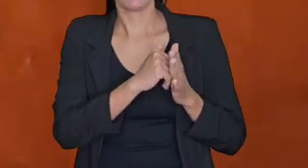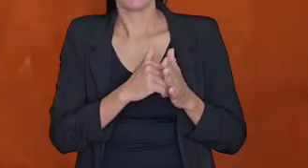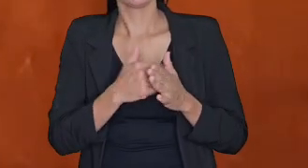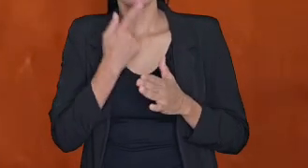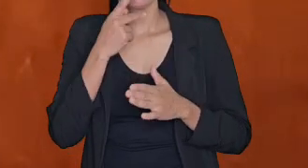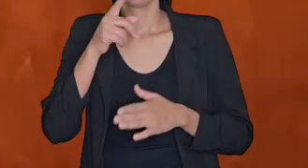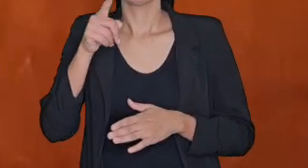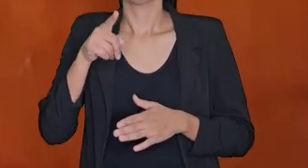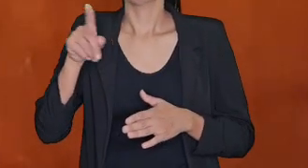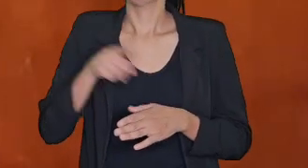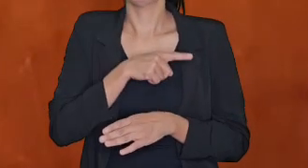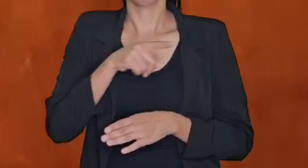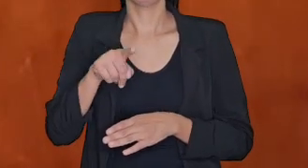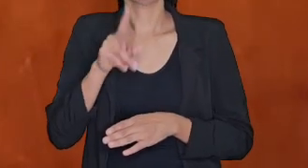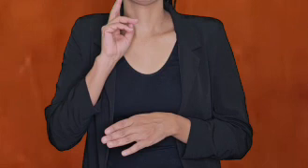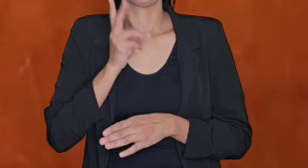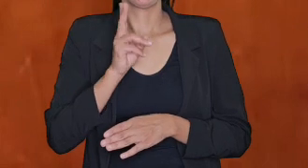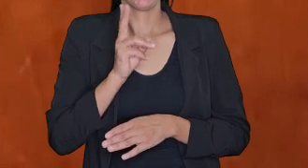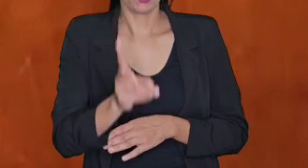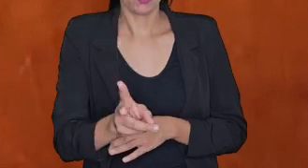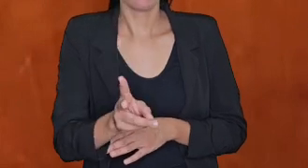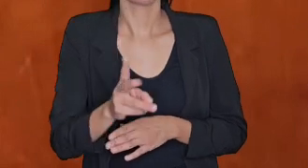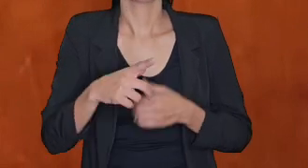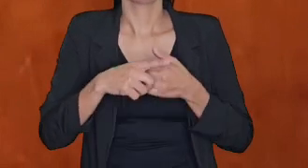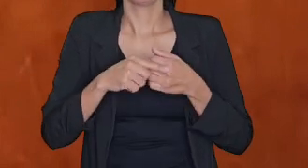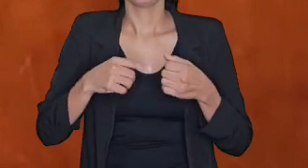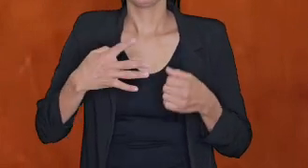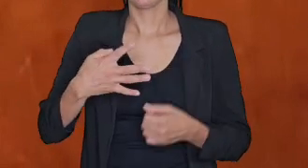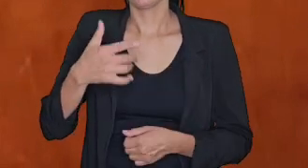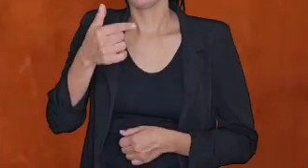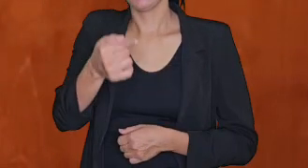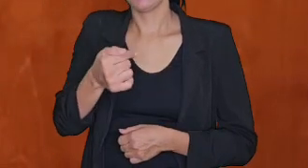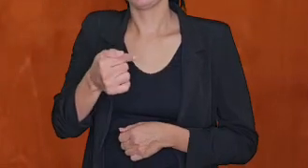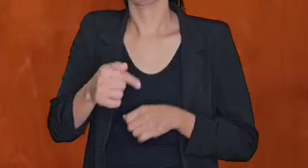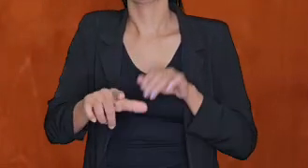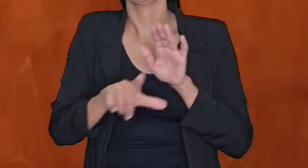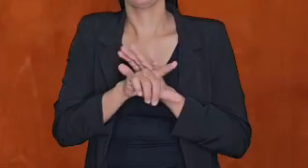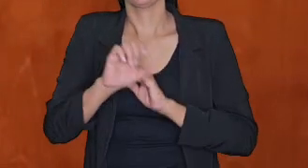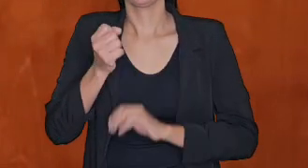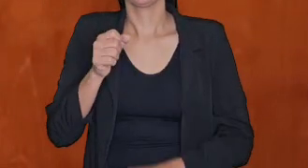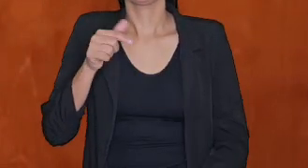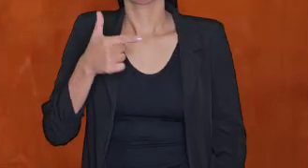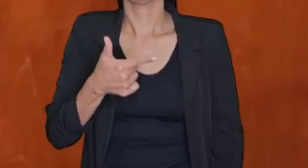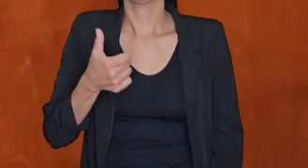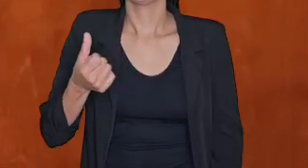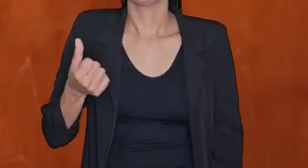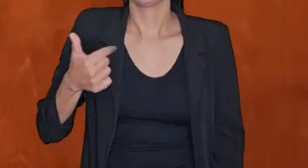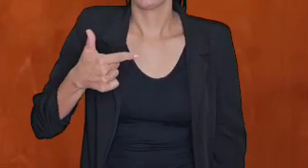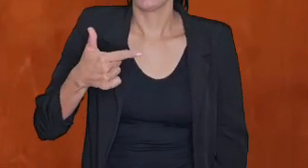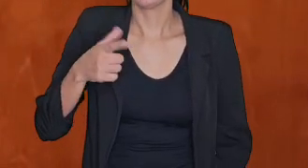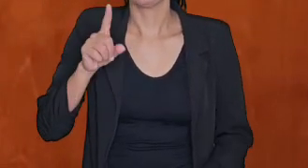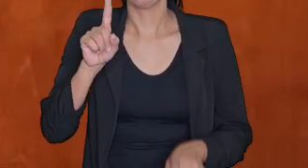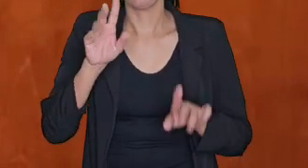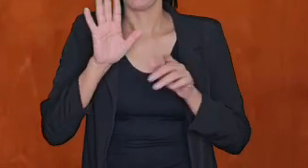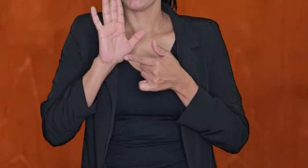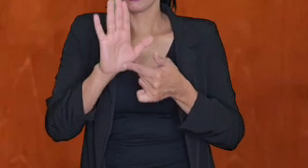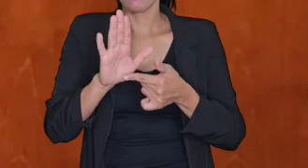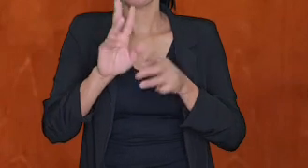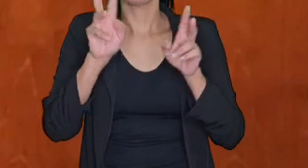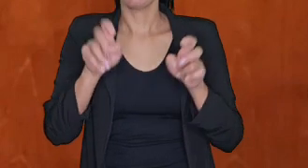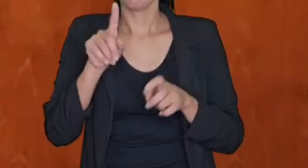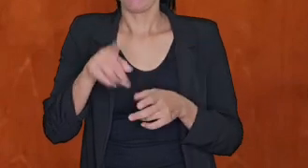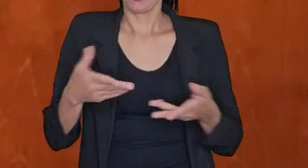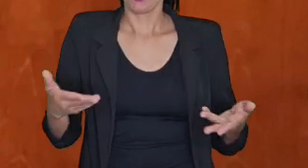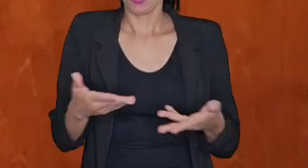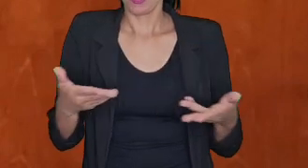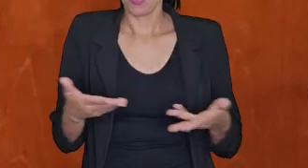da aprovação na Câmara e no Senado, ele vetou para manter o artigo 47 da 8.212. Então, é